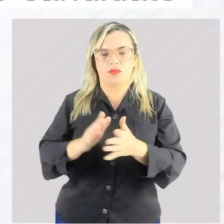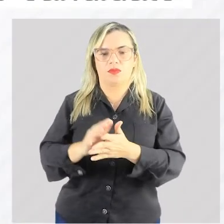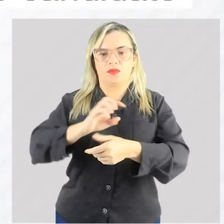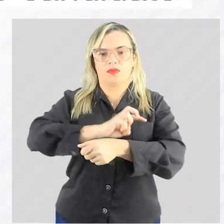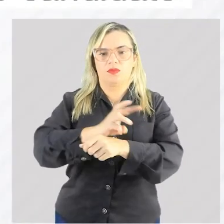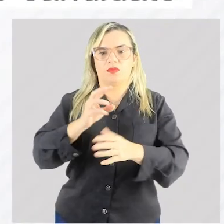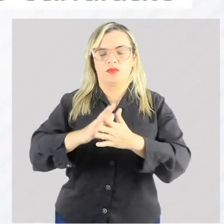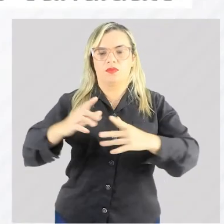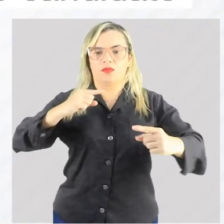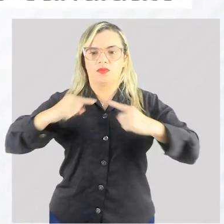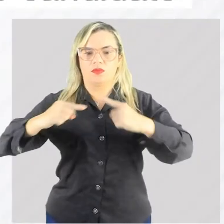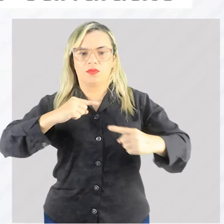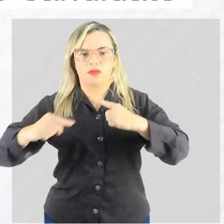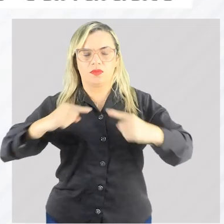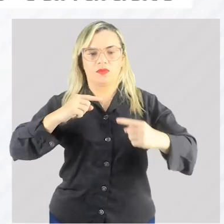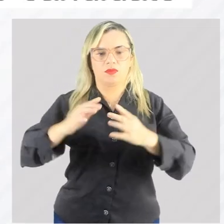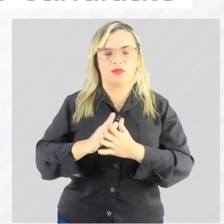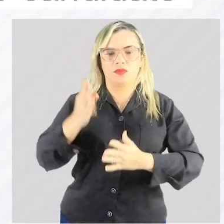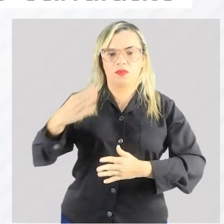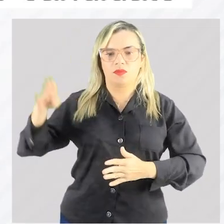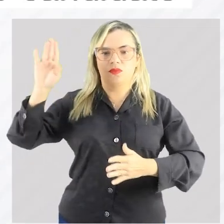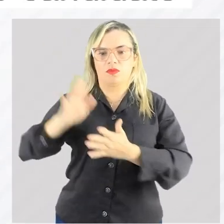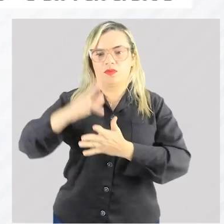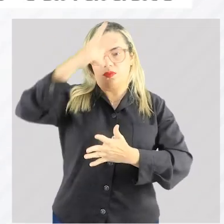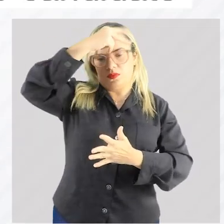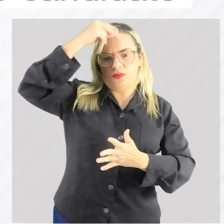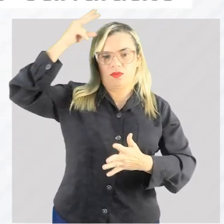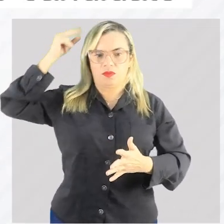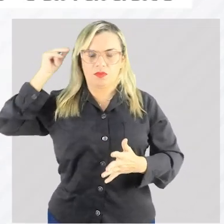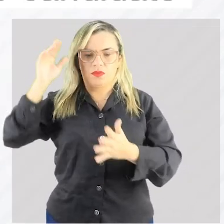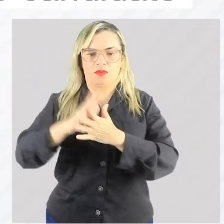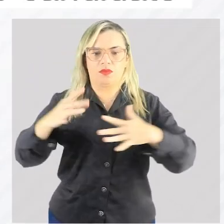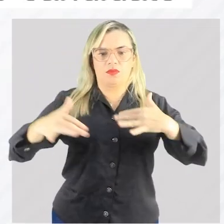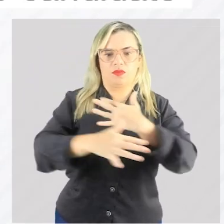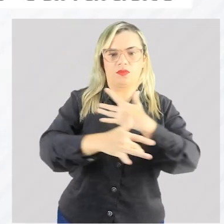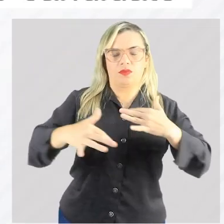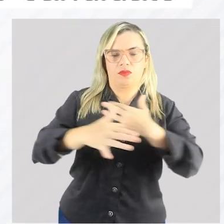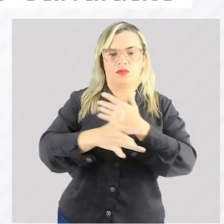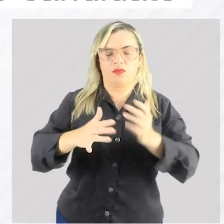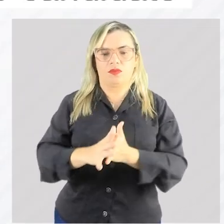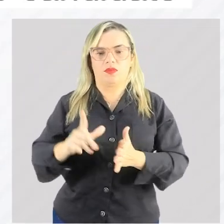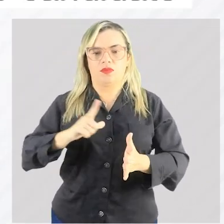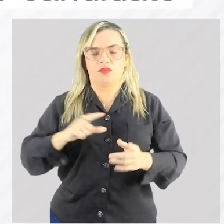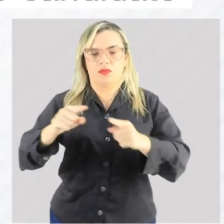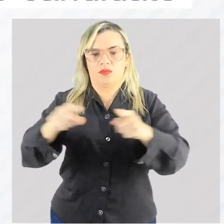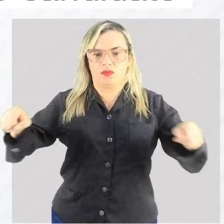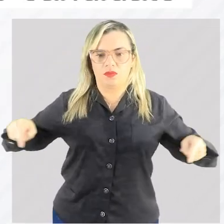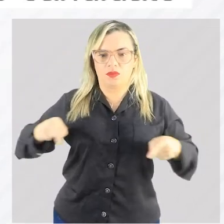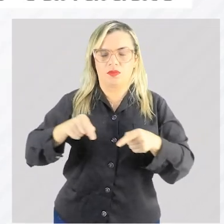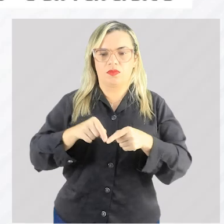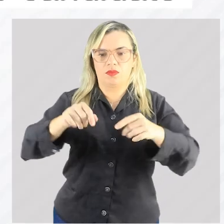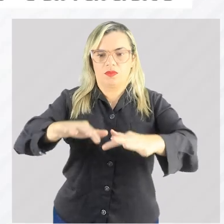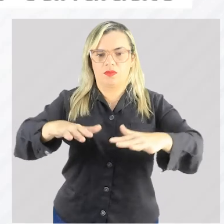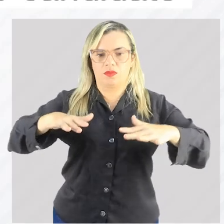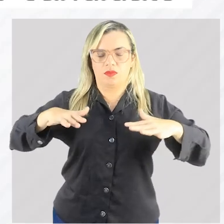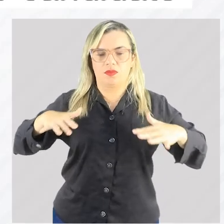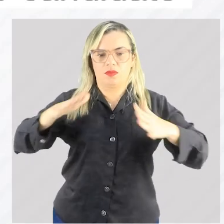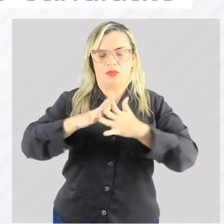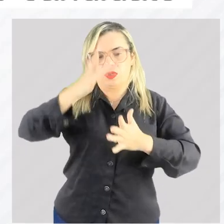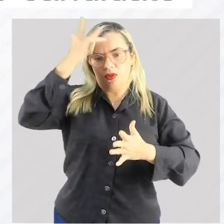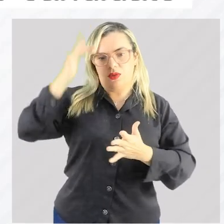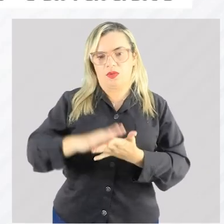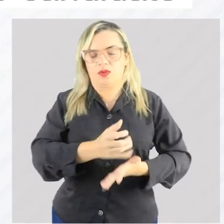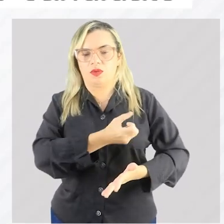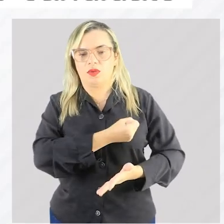em um debate entre candidatos à prefeitura de uma determinada cidade havia no auditório um público com o número de